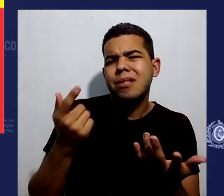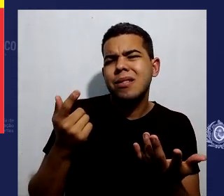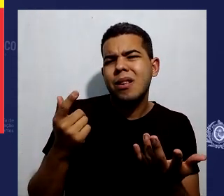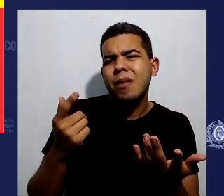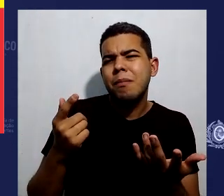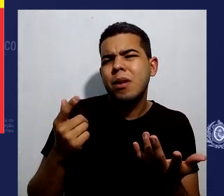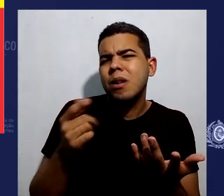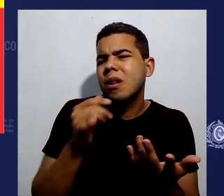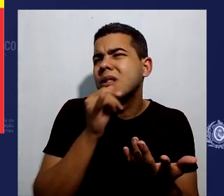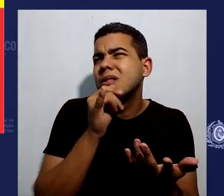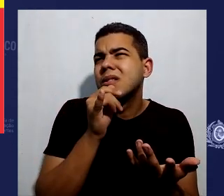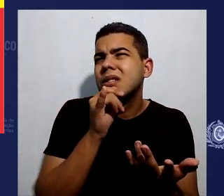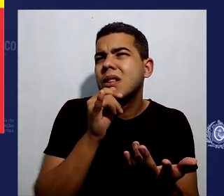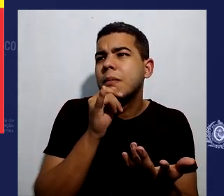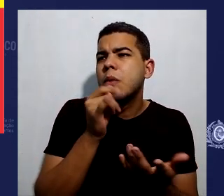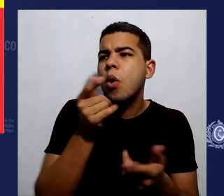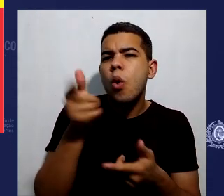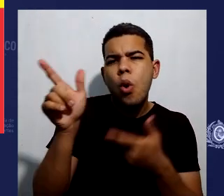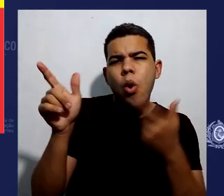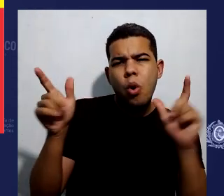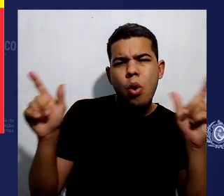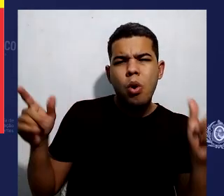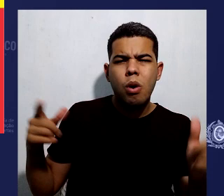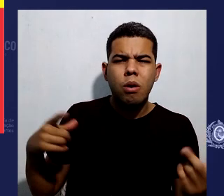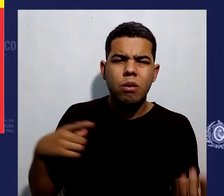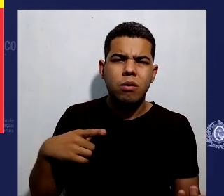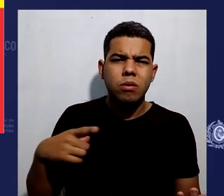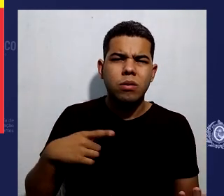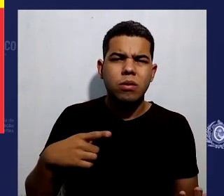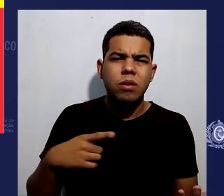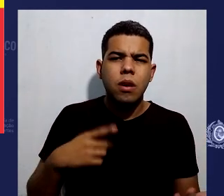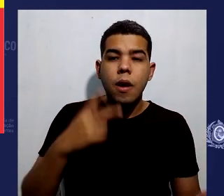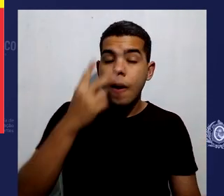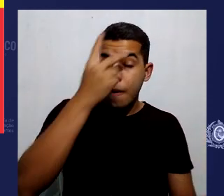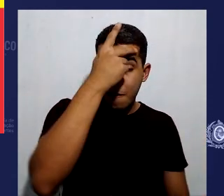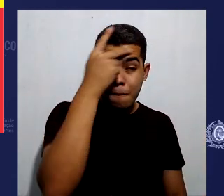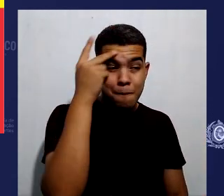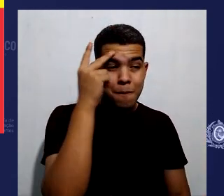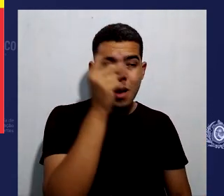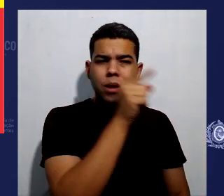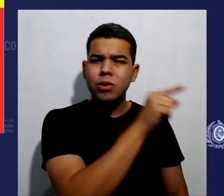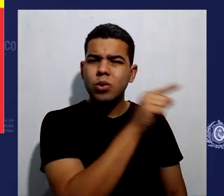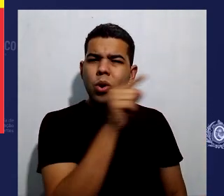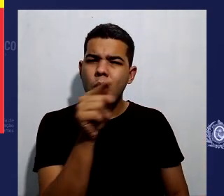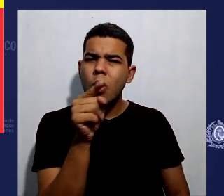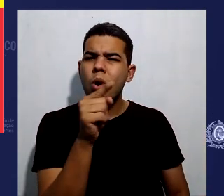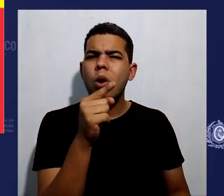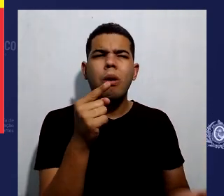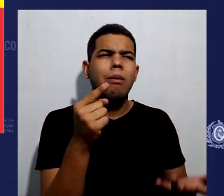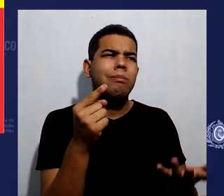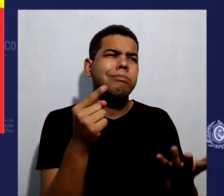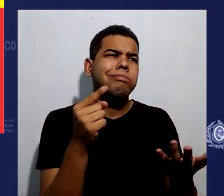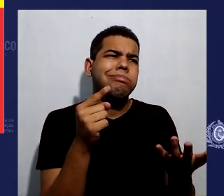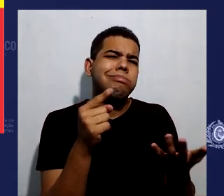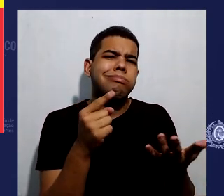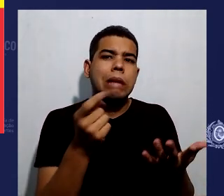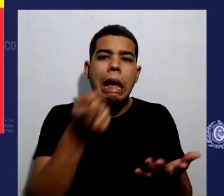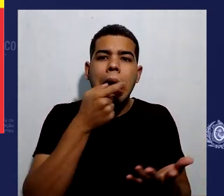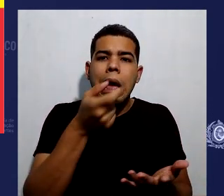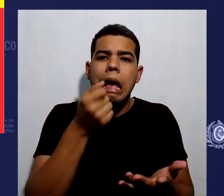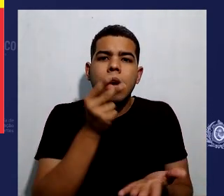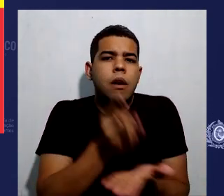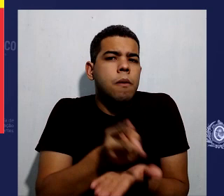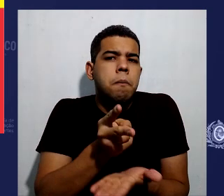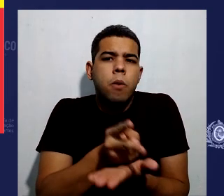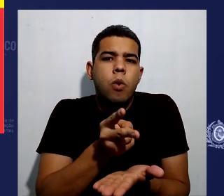de reagir em contato com outro, né, que a pessoa ela pode usar de uma forma contínua.